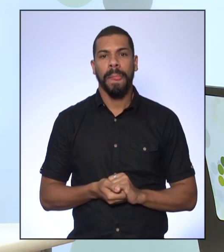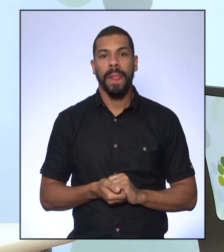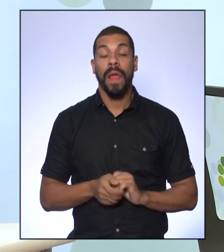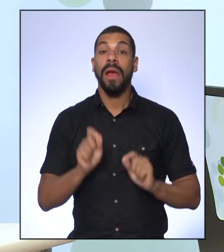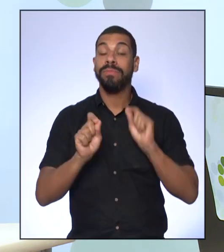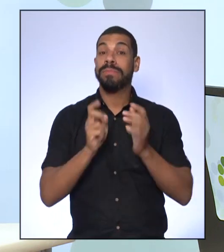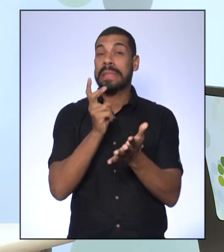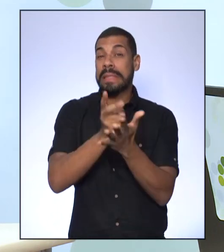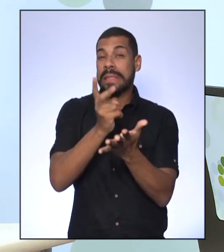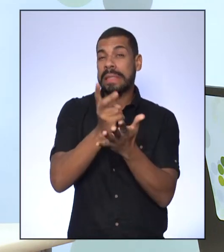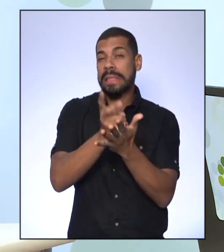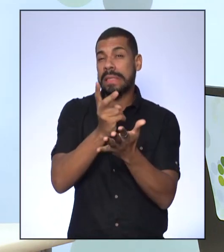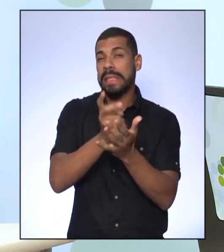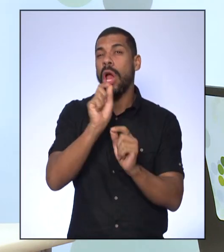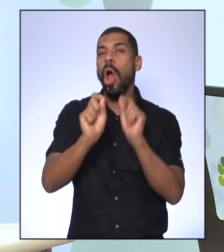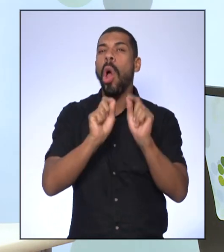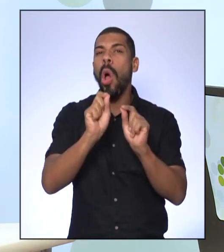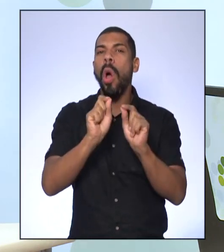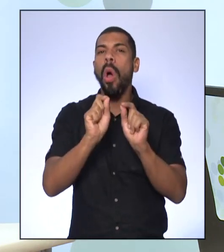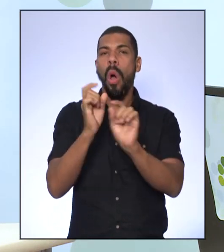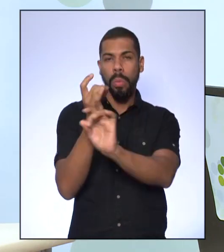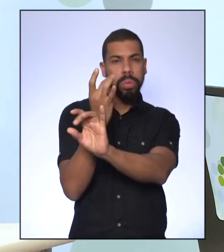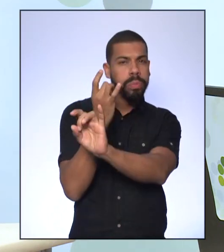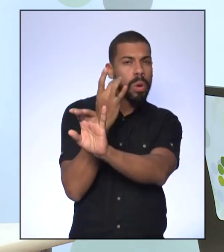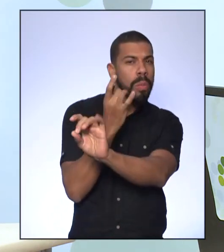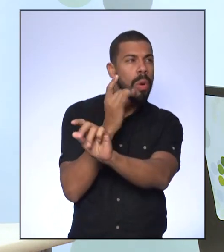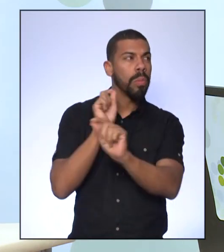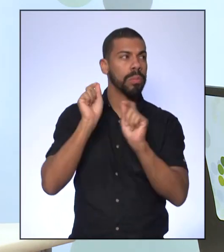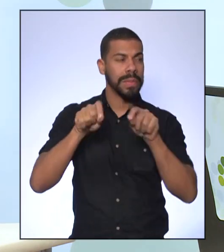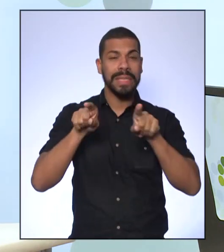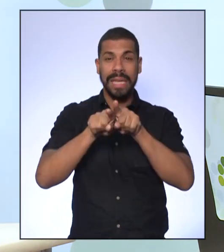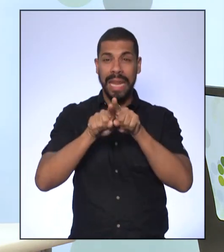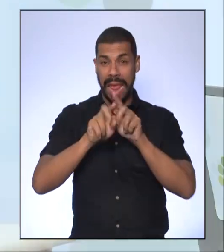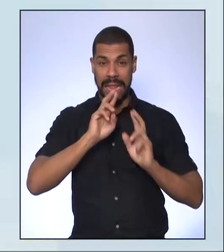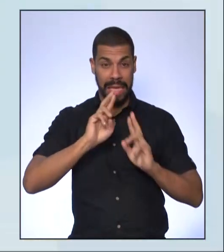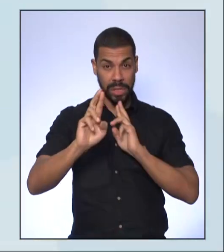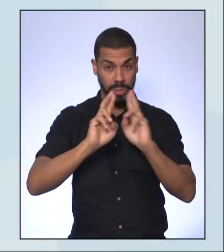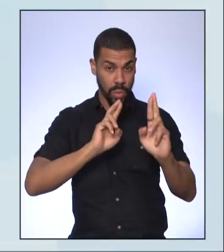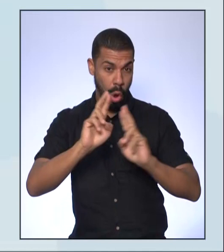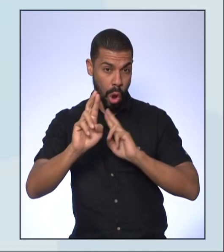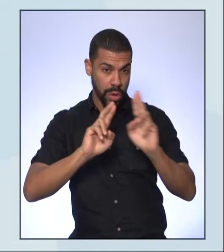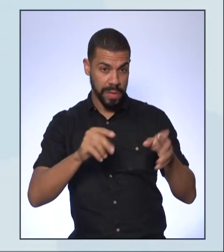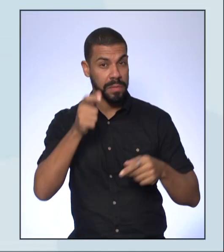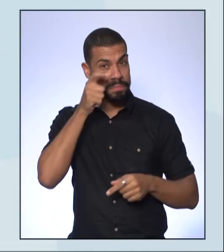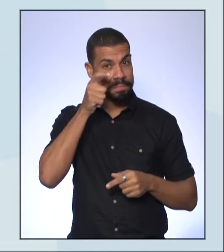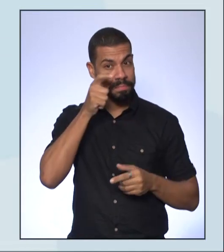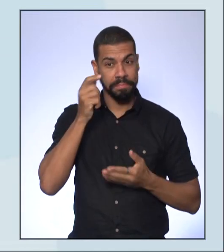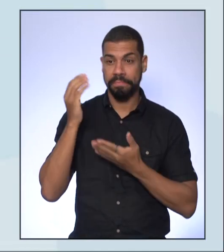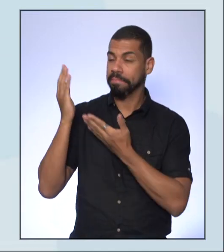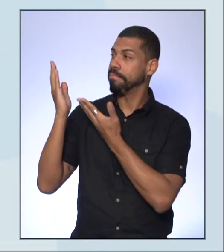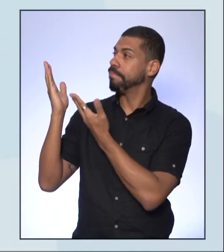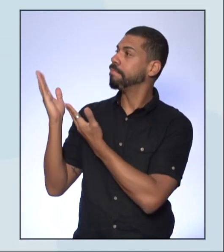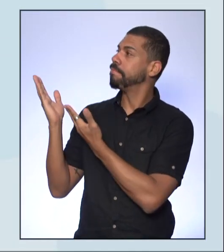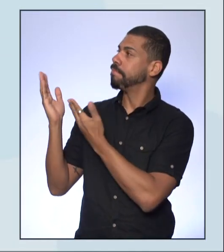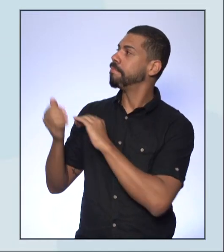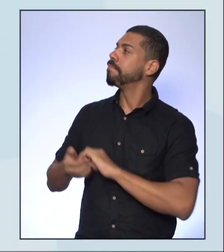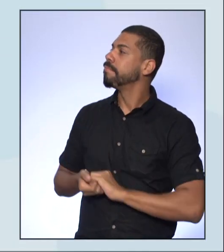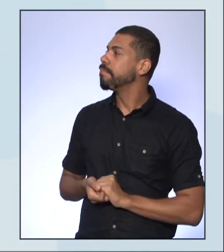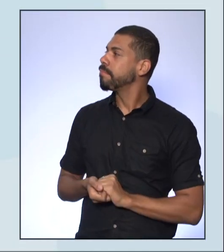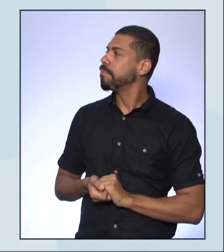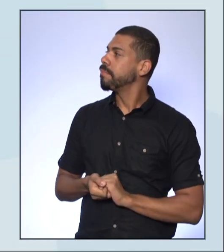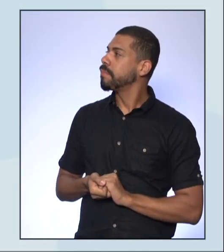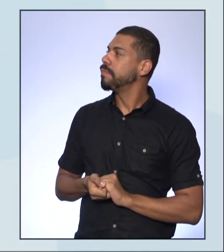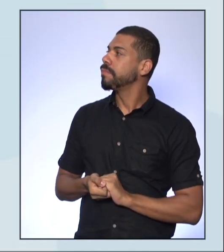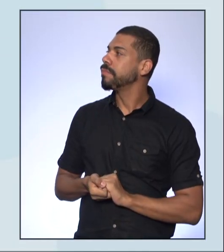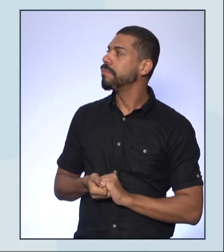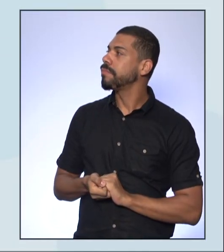o sensoriamento remoto como uma questão da resposta, né, que é o que está aí na tela do PPT, na avaliação de risco,